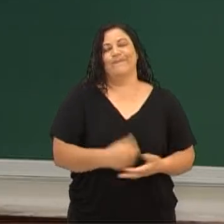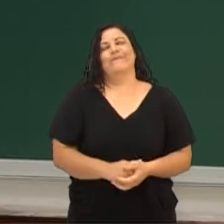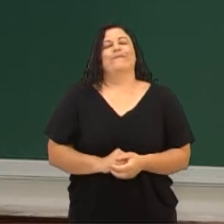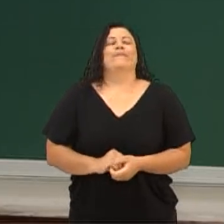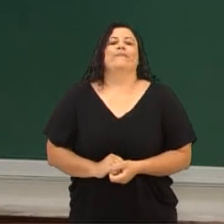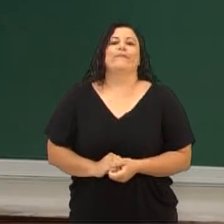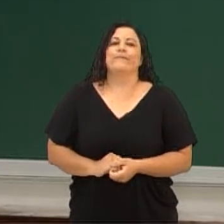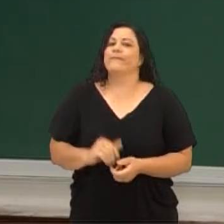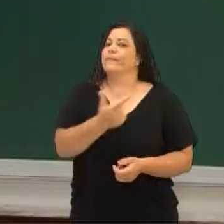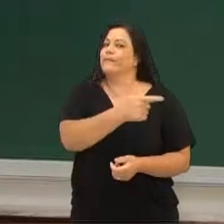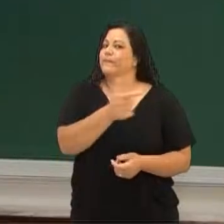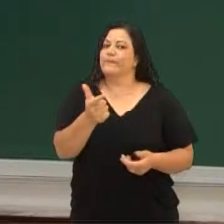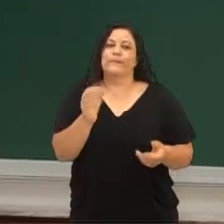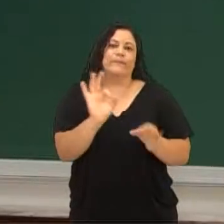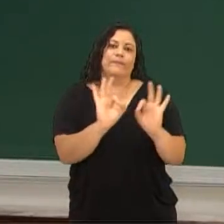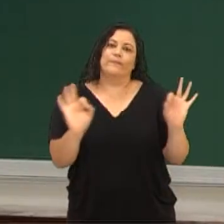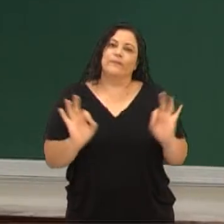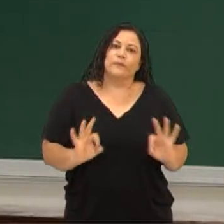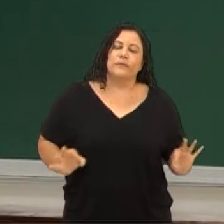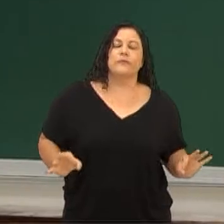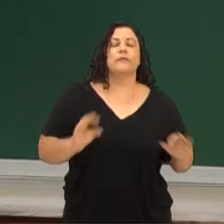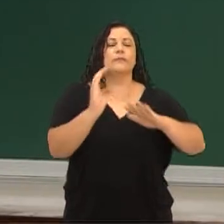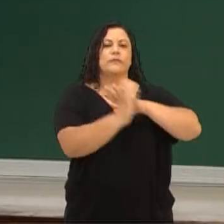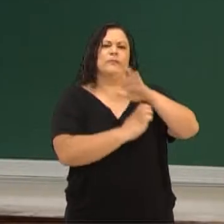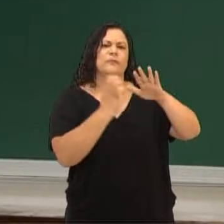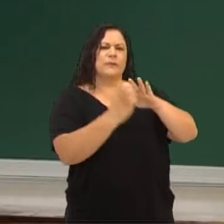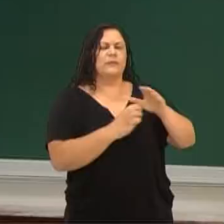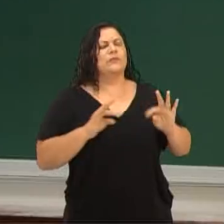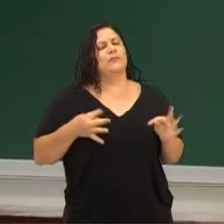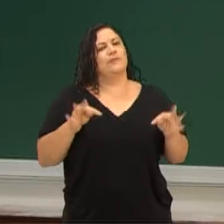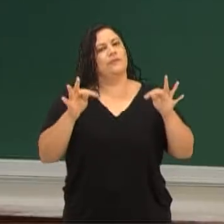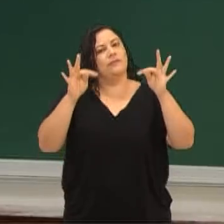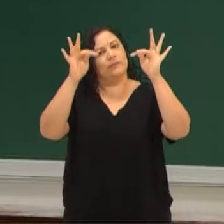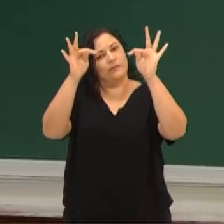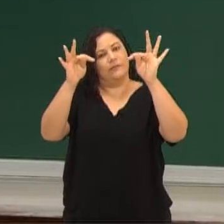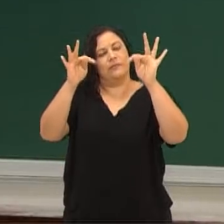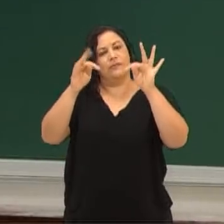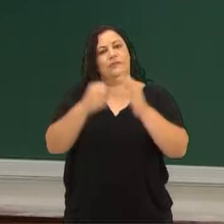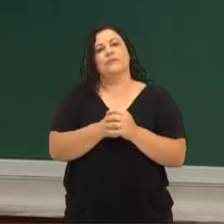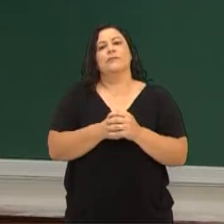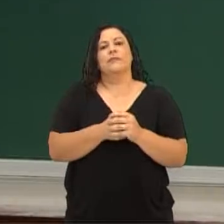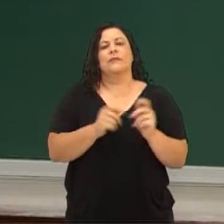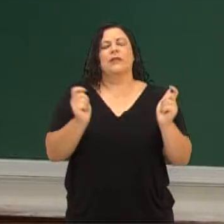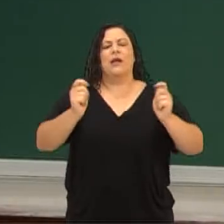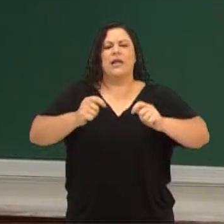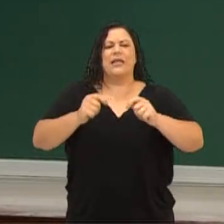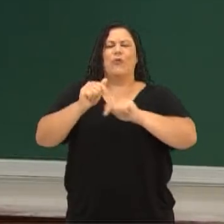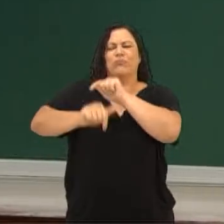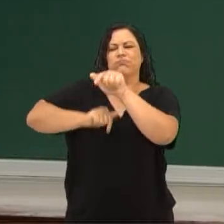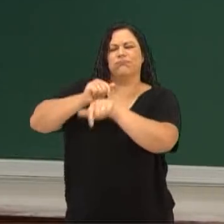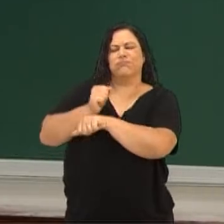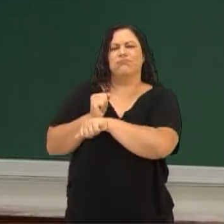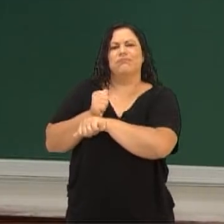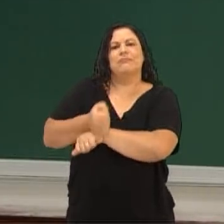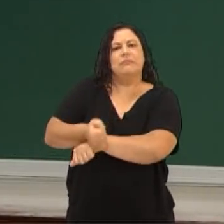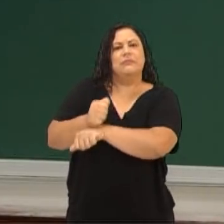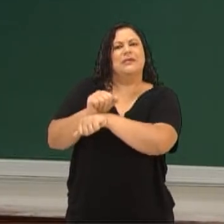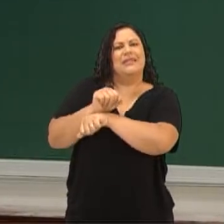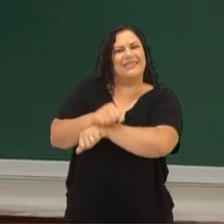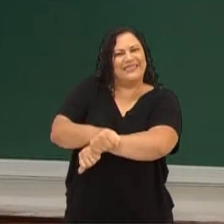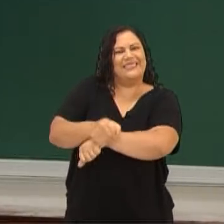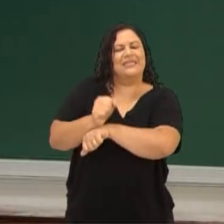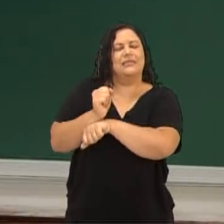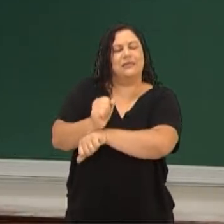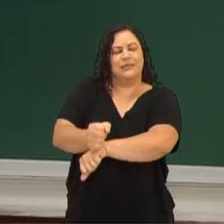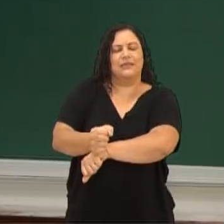temos retorno. Né? Não só as empresas de tecnologia exploram, né, trabalho escravo, nós vimos na